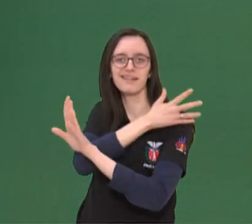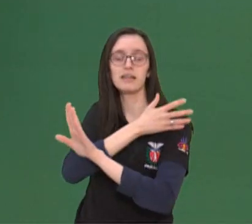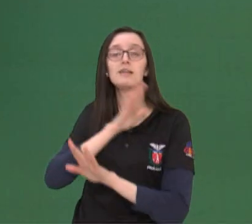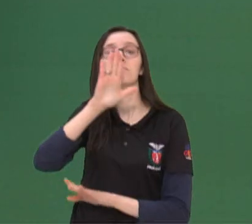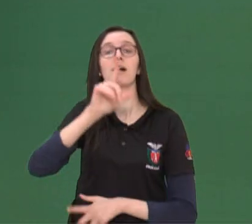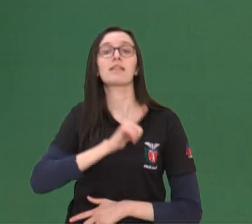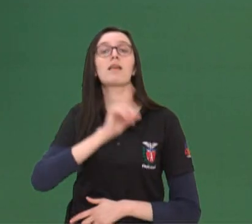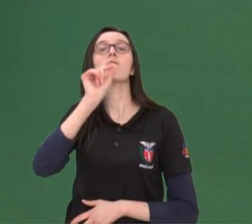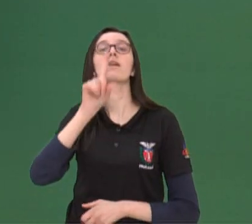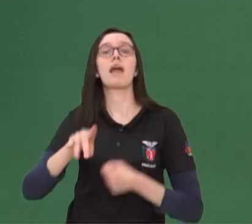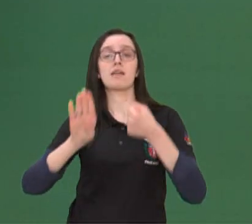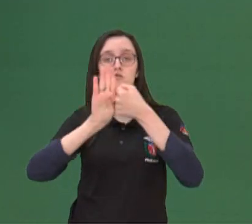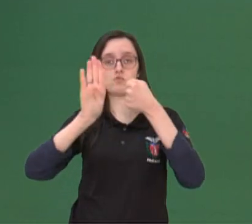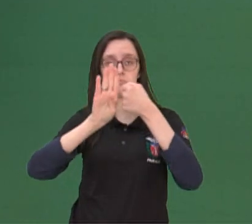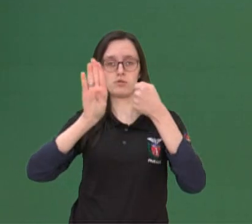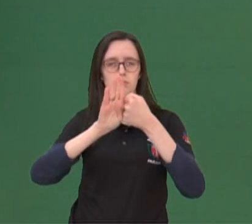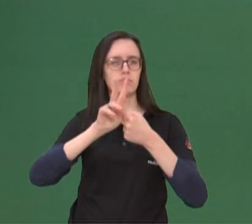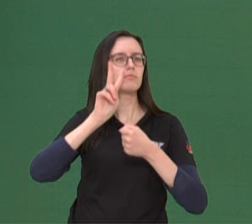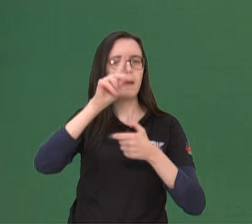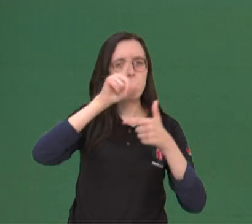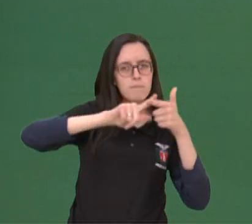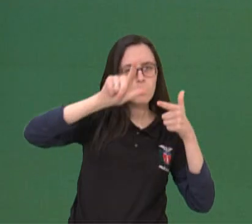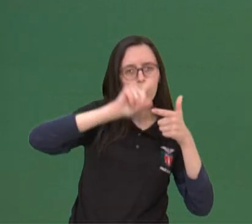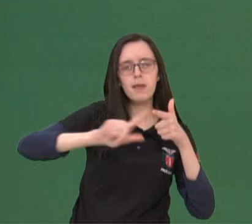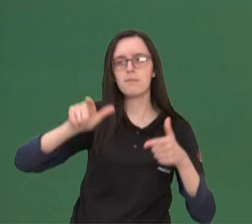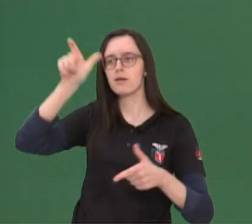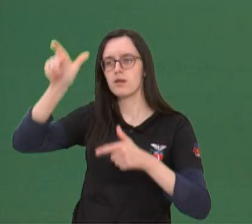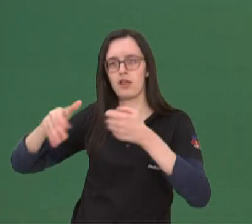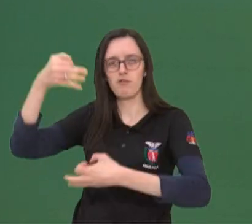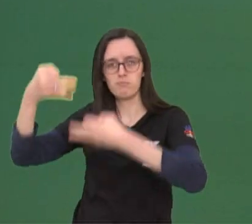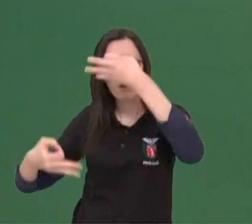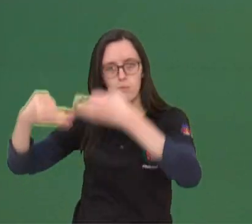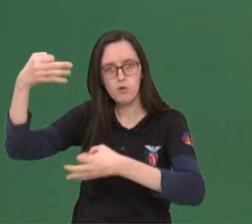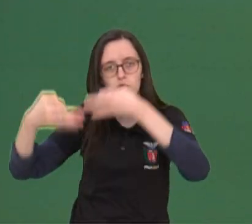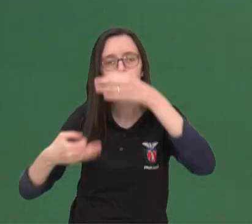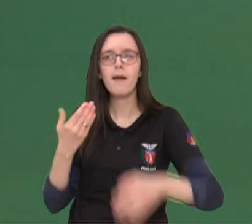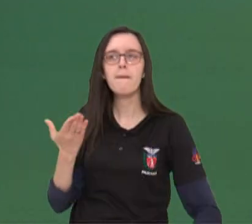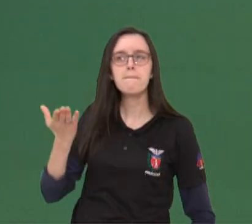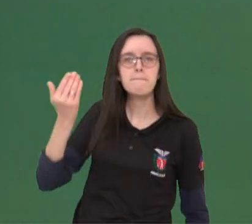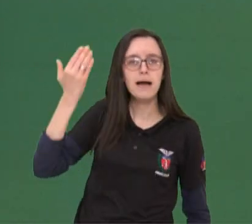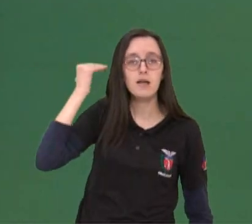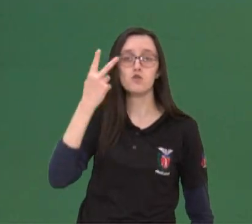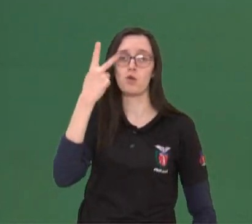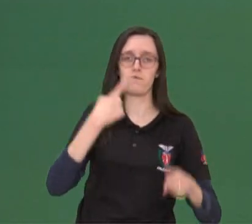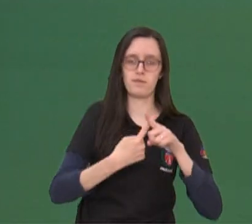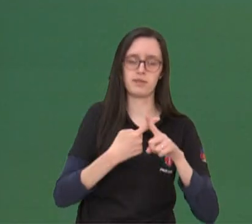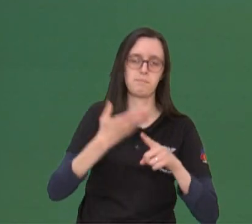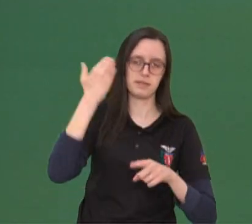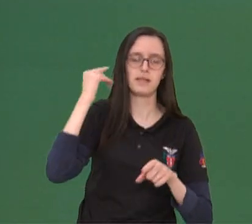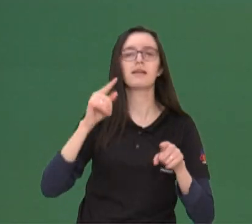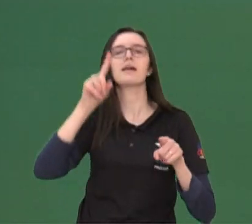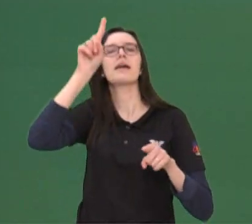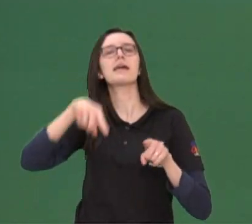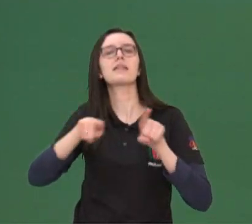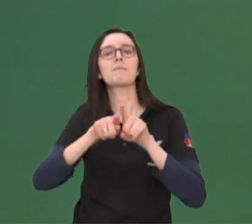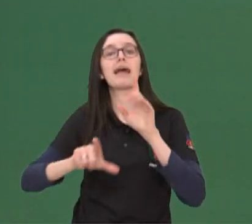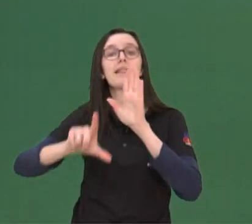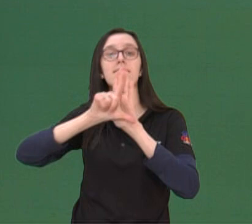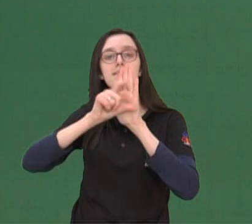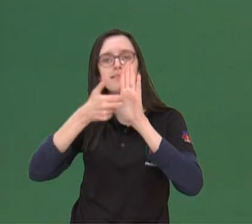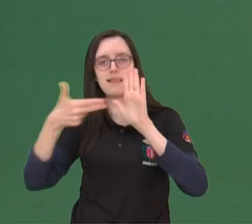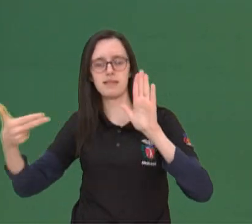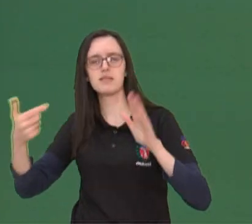tenho os substantivos problema, promotor, passado aparece 2 vezes e